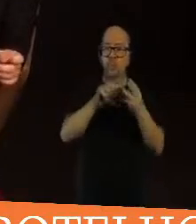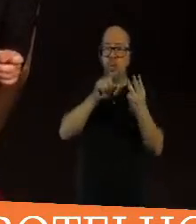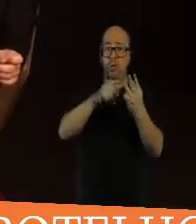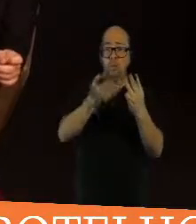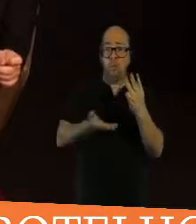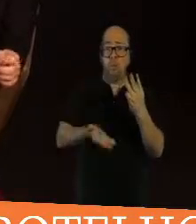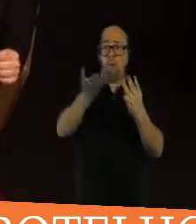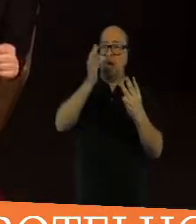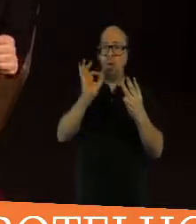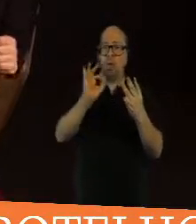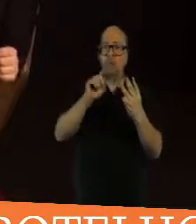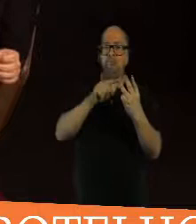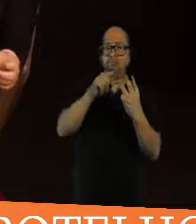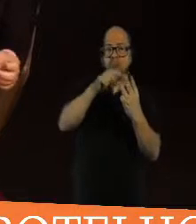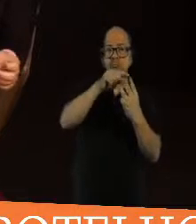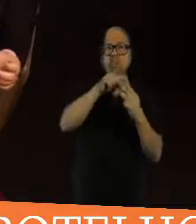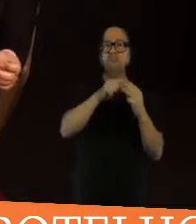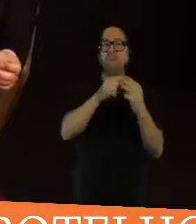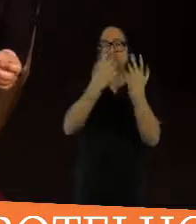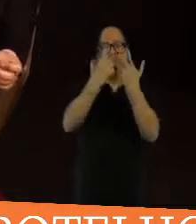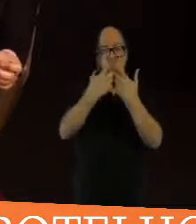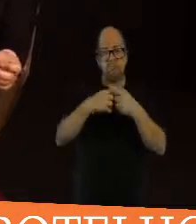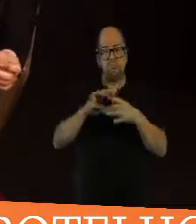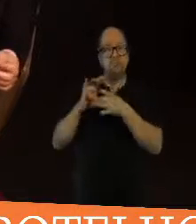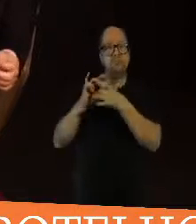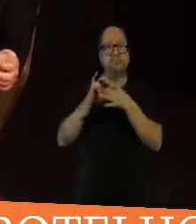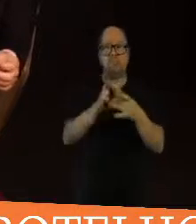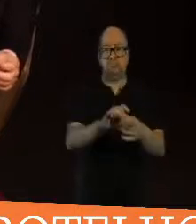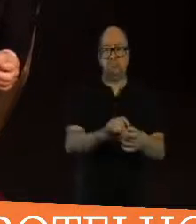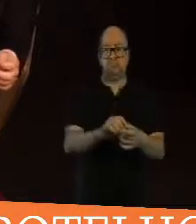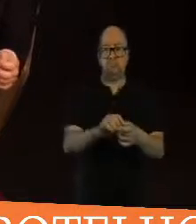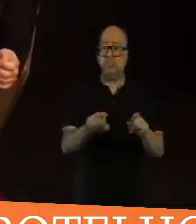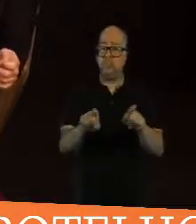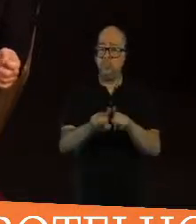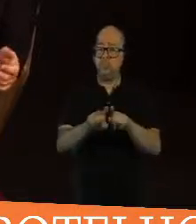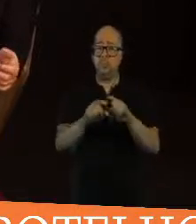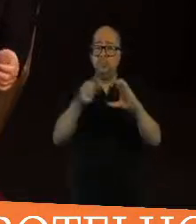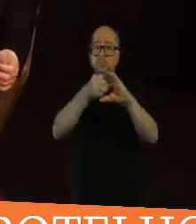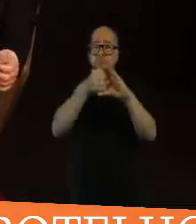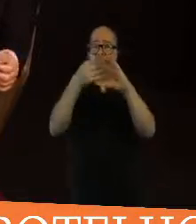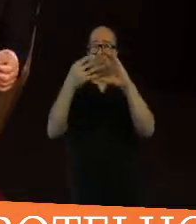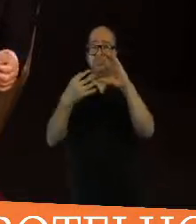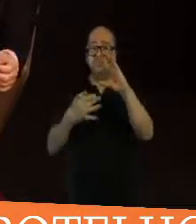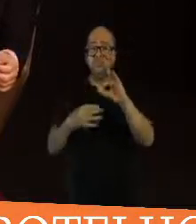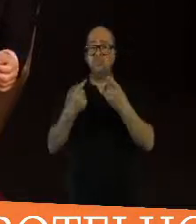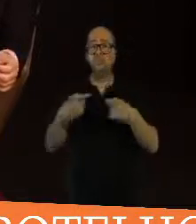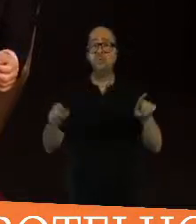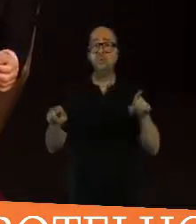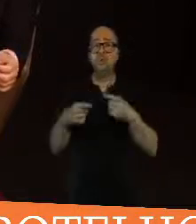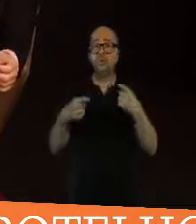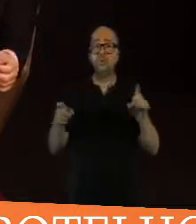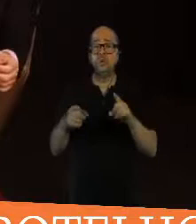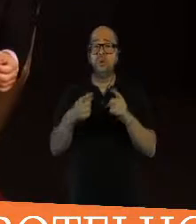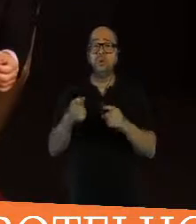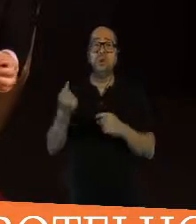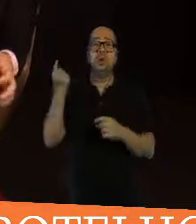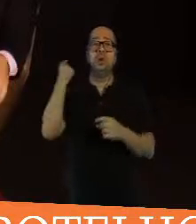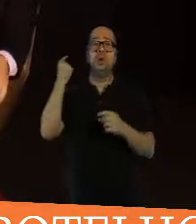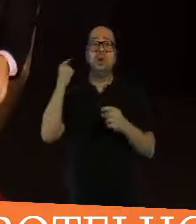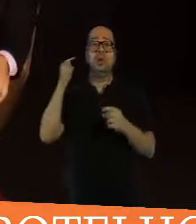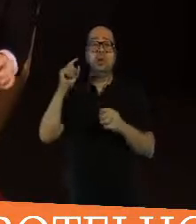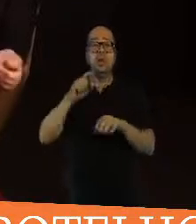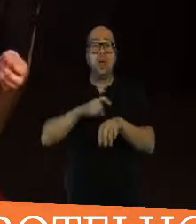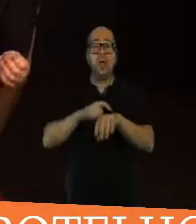eu gostaria ainda de falar um pouquinho mais sobre algumas características musicais, né? No tocante à era do